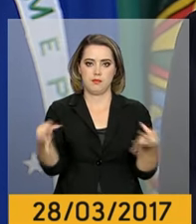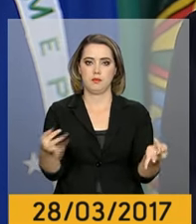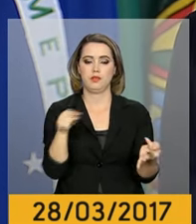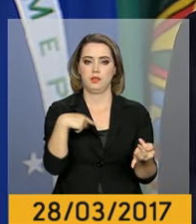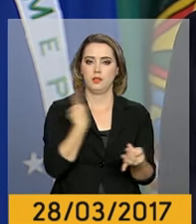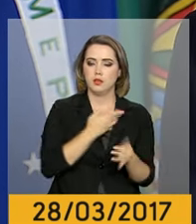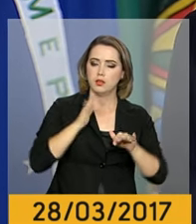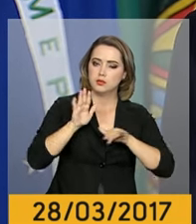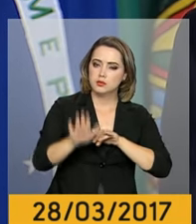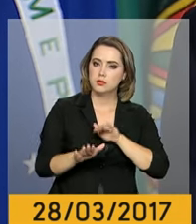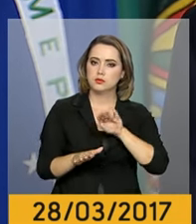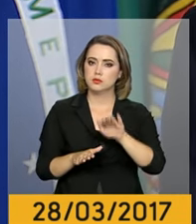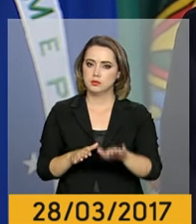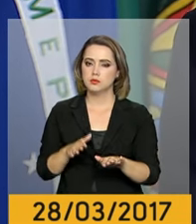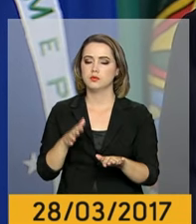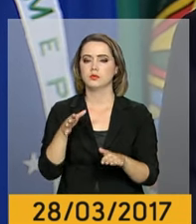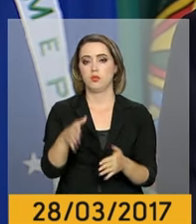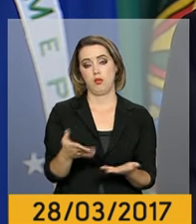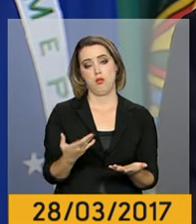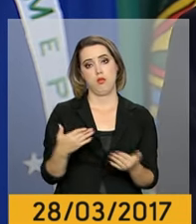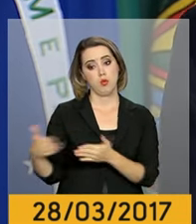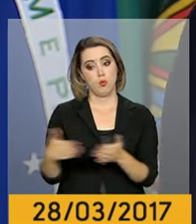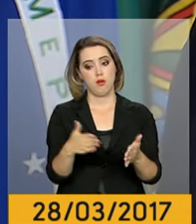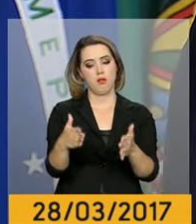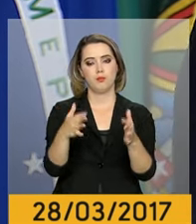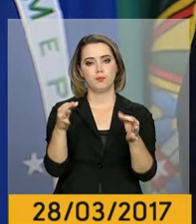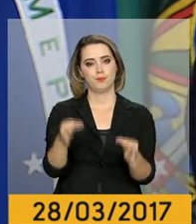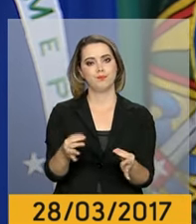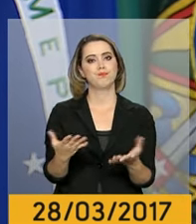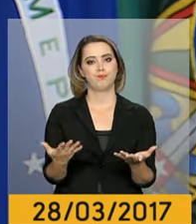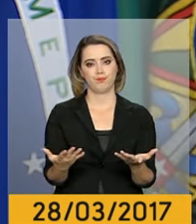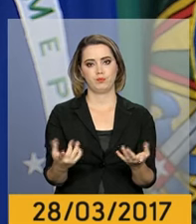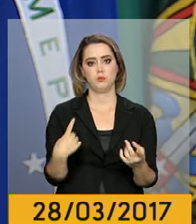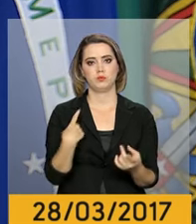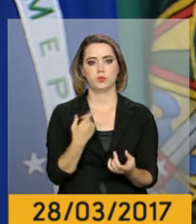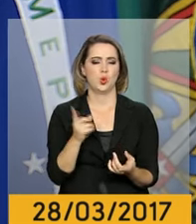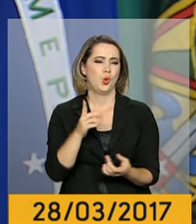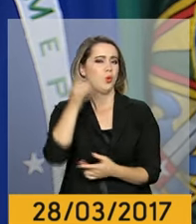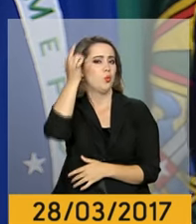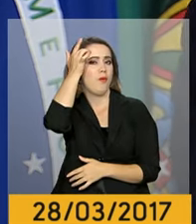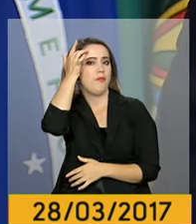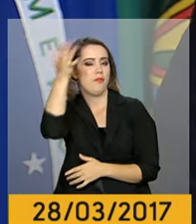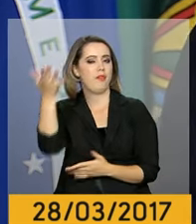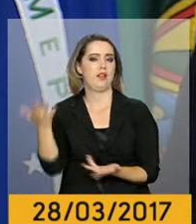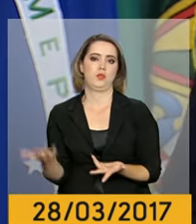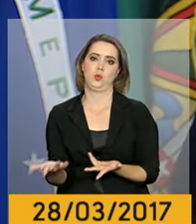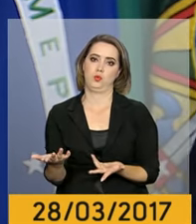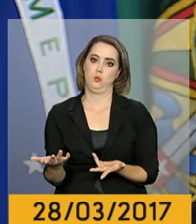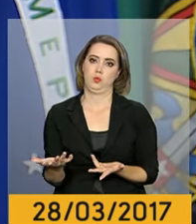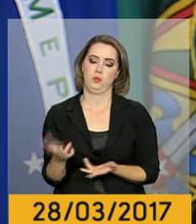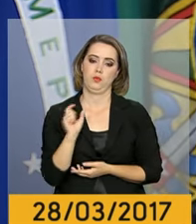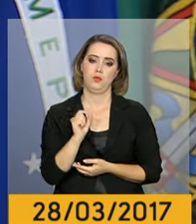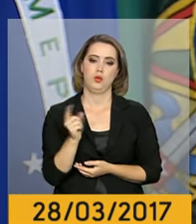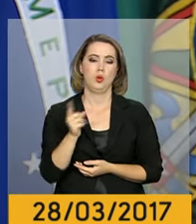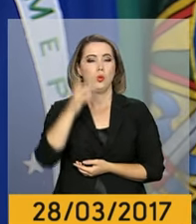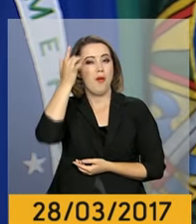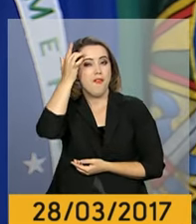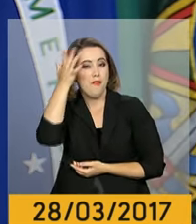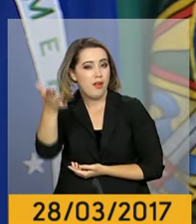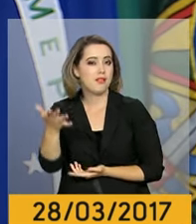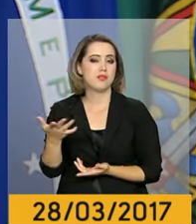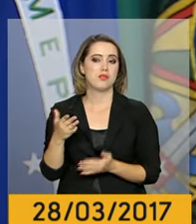e precisamente nessa direção não é fácil vou tomar liberdade de dizer não é fácil